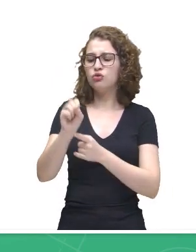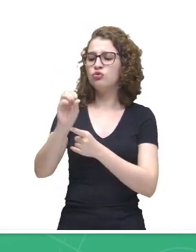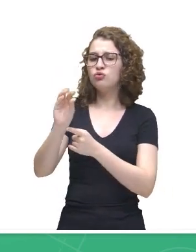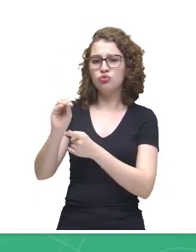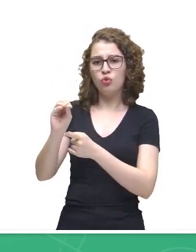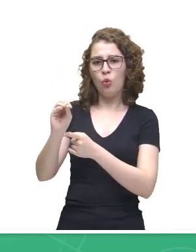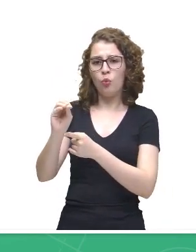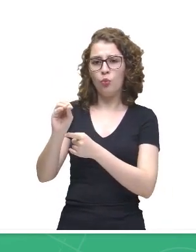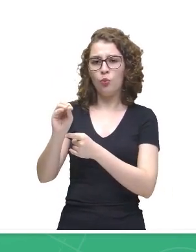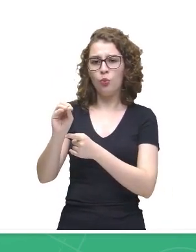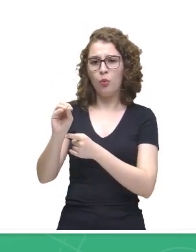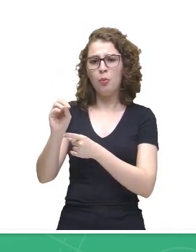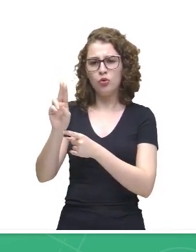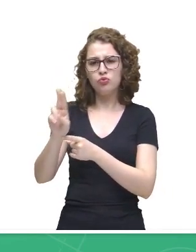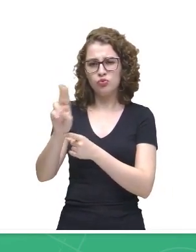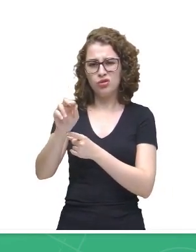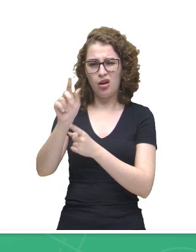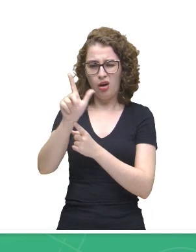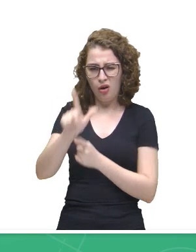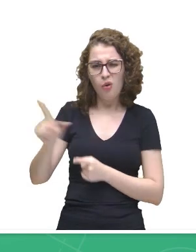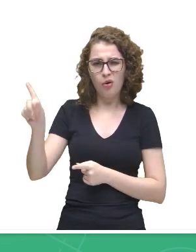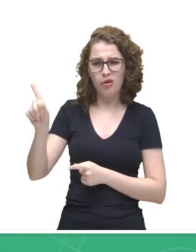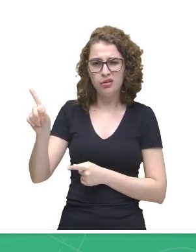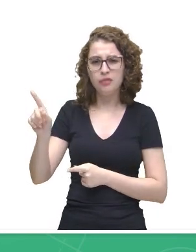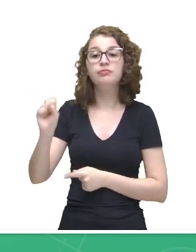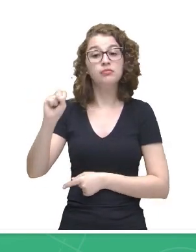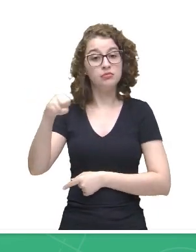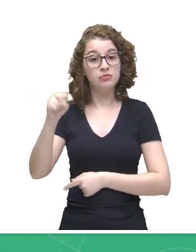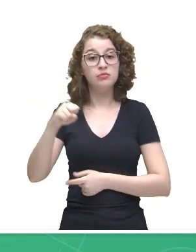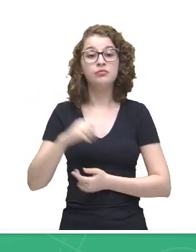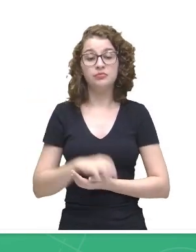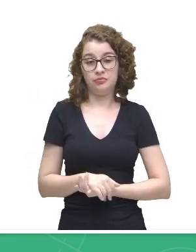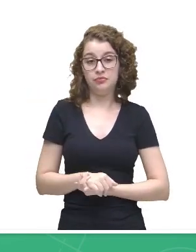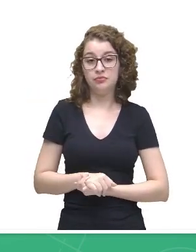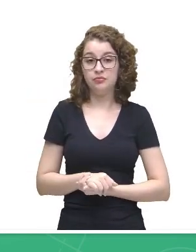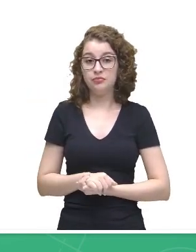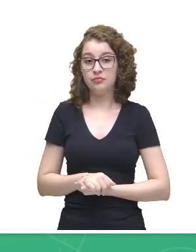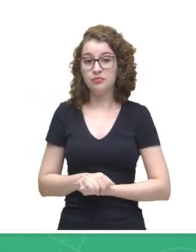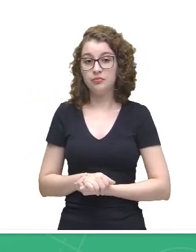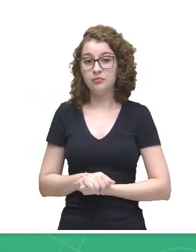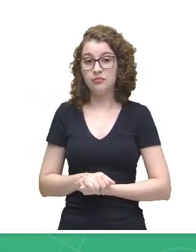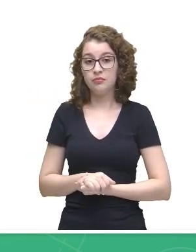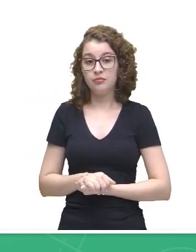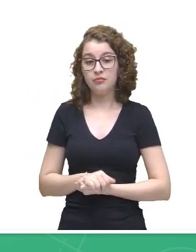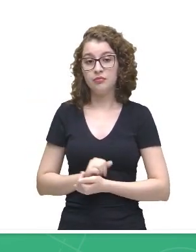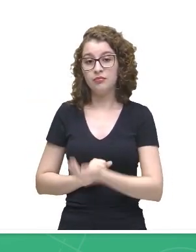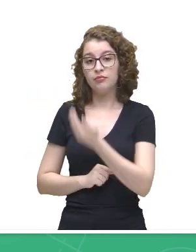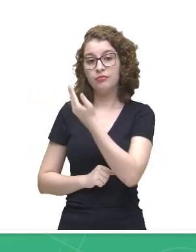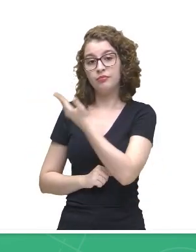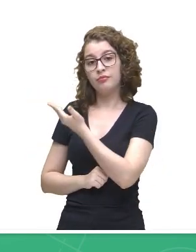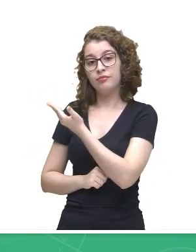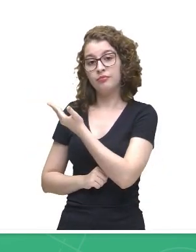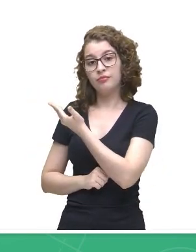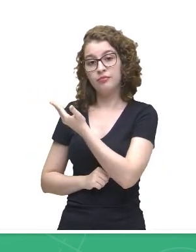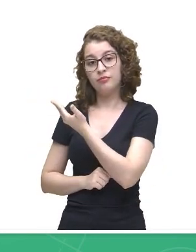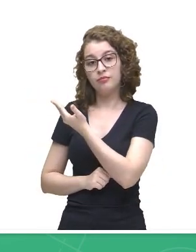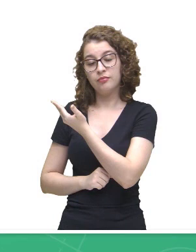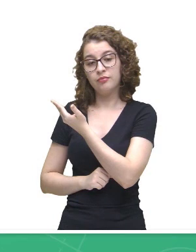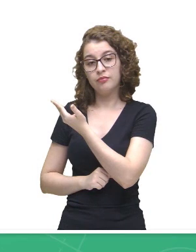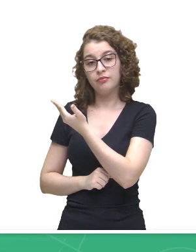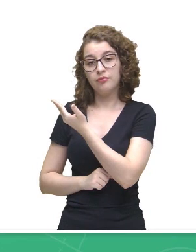uma outra link word. Vejam comigo. Eu tenho aqui o therefore.